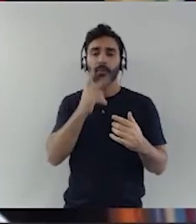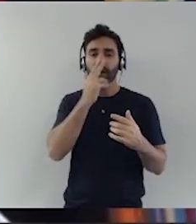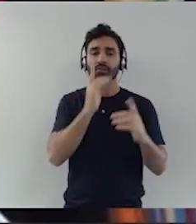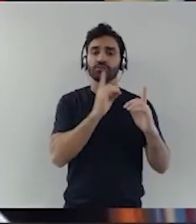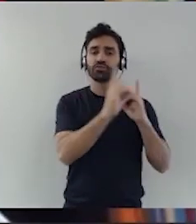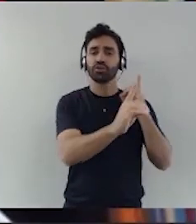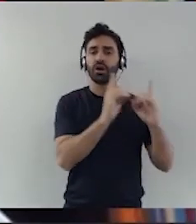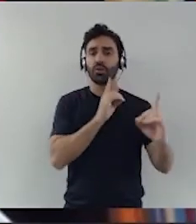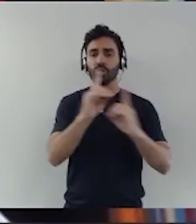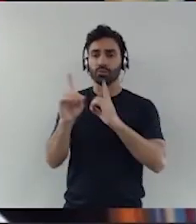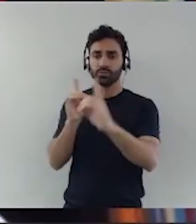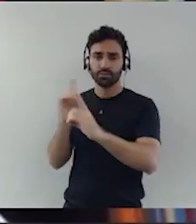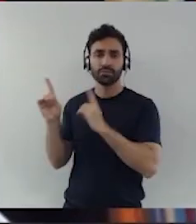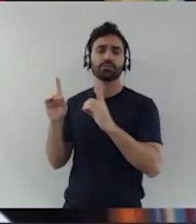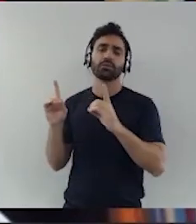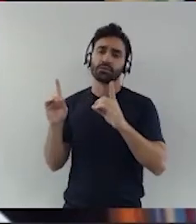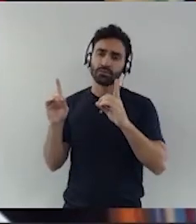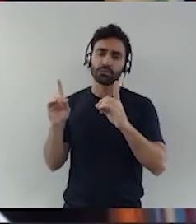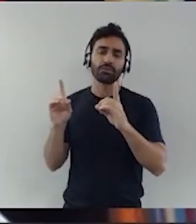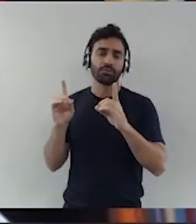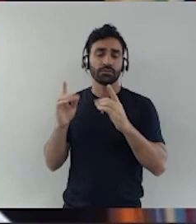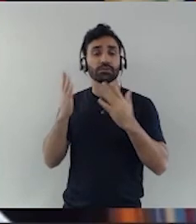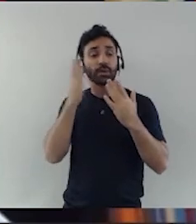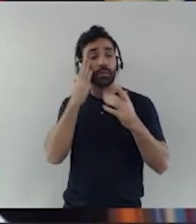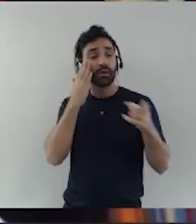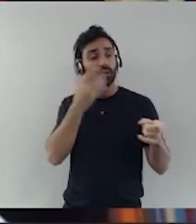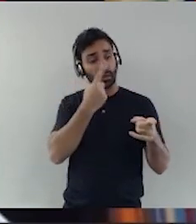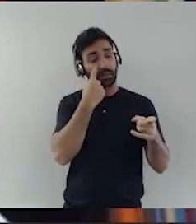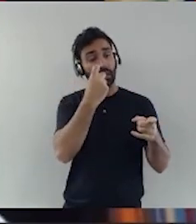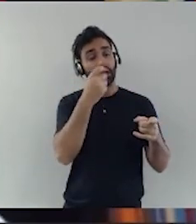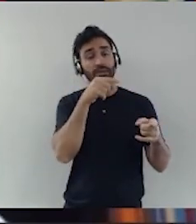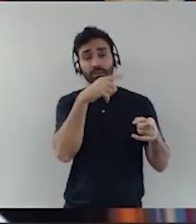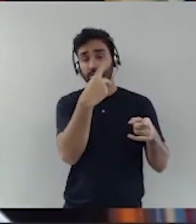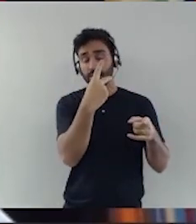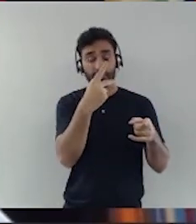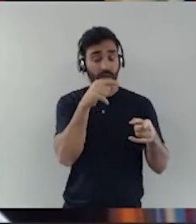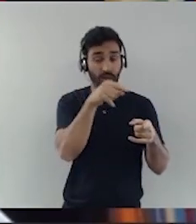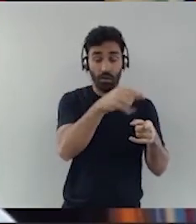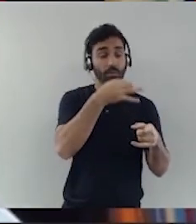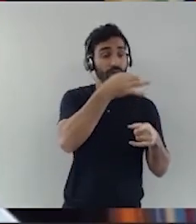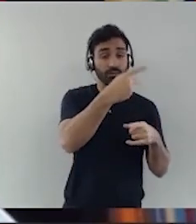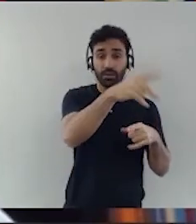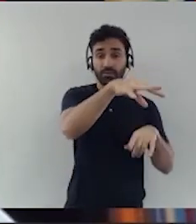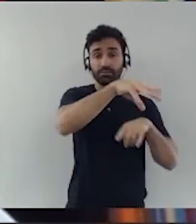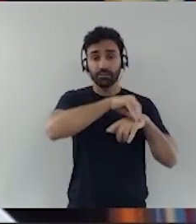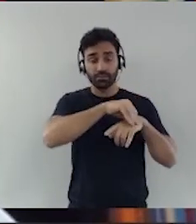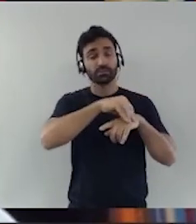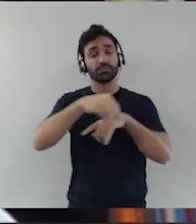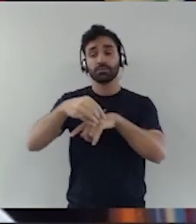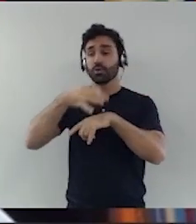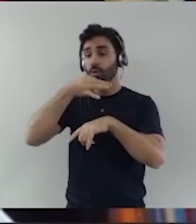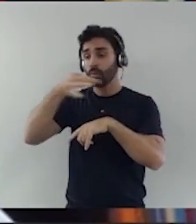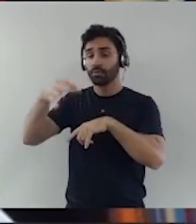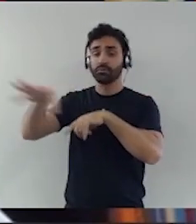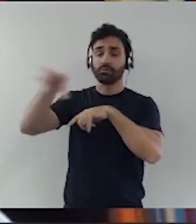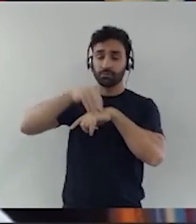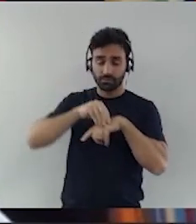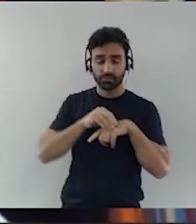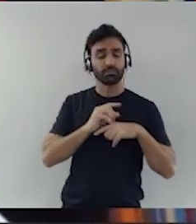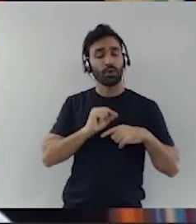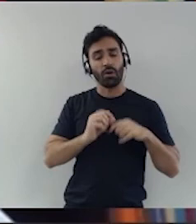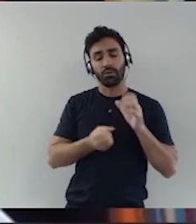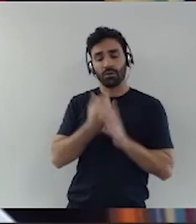à composição e integração de interesses, o que não significa de forma nenhuma que será menos transparente, que será